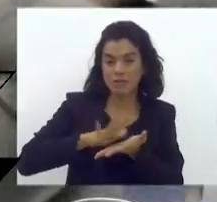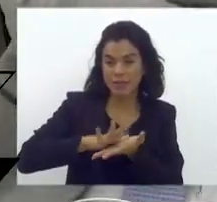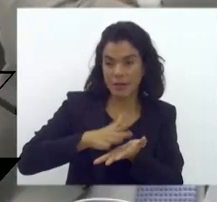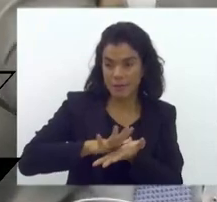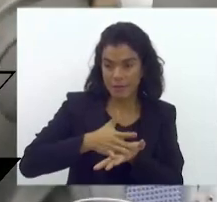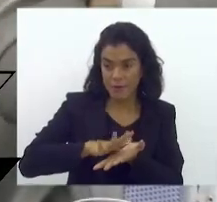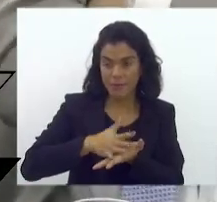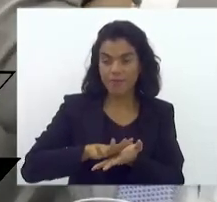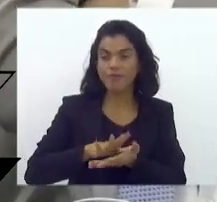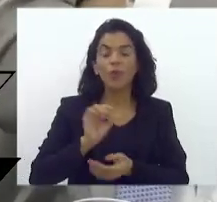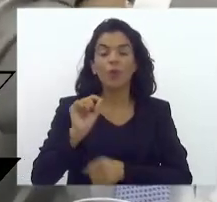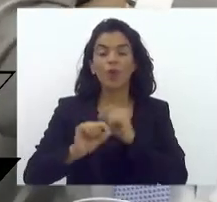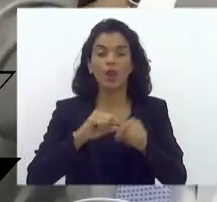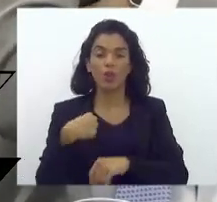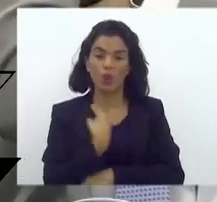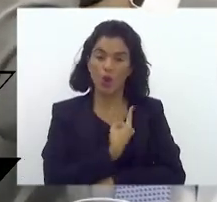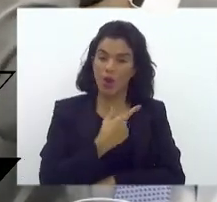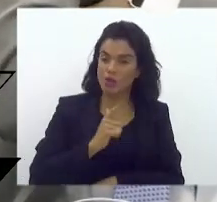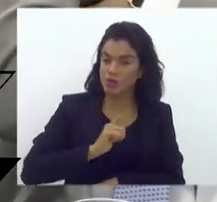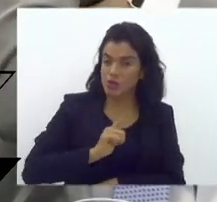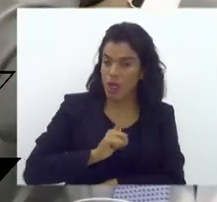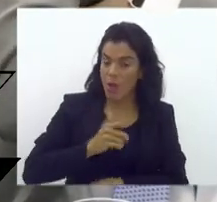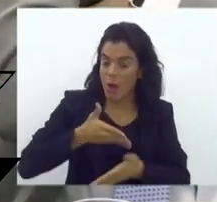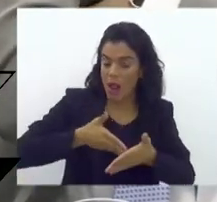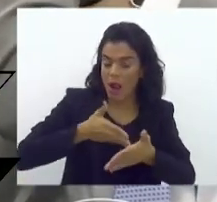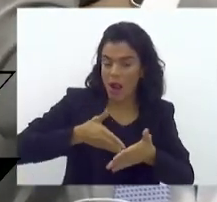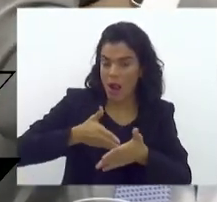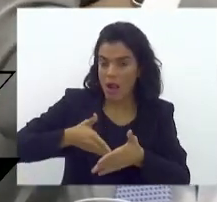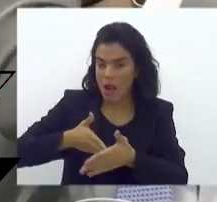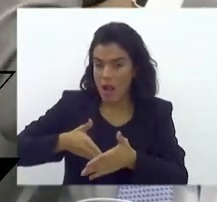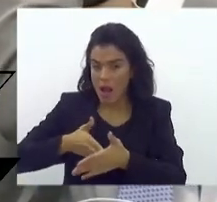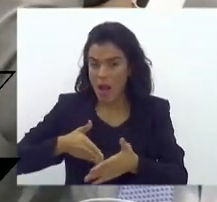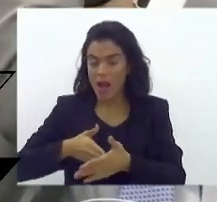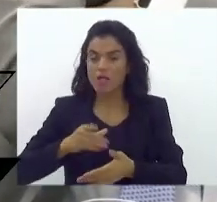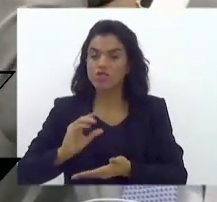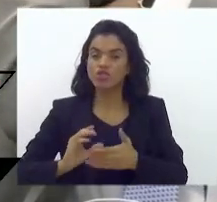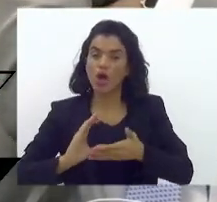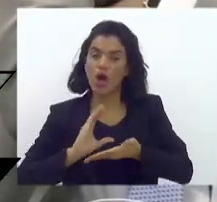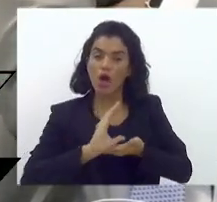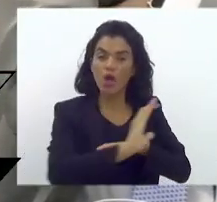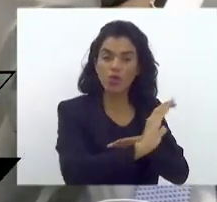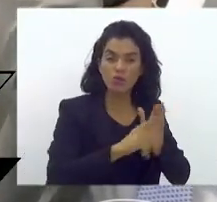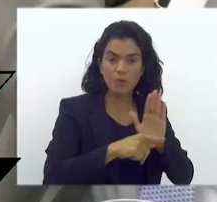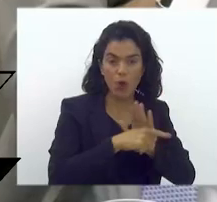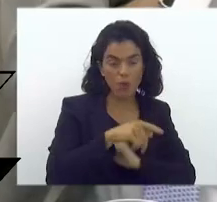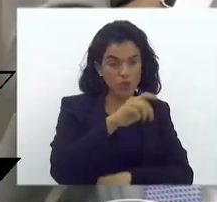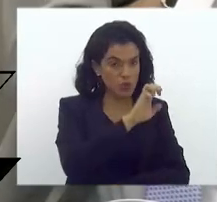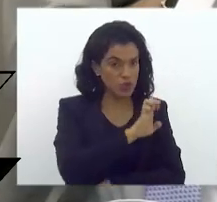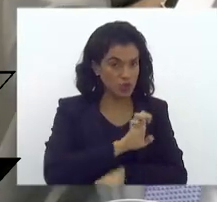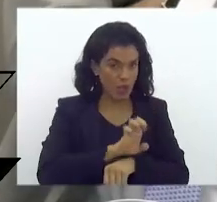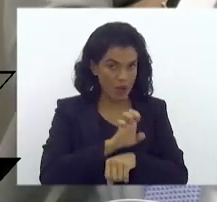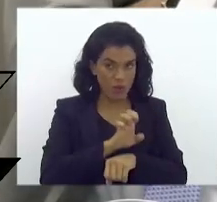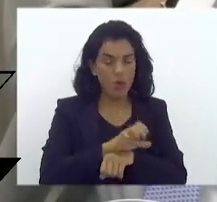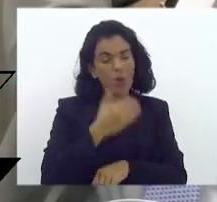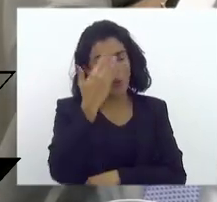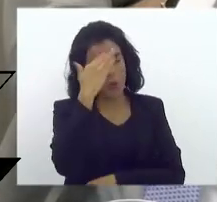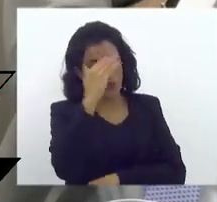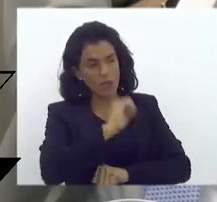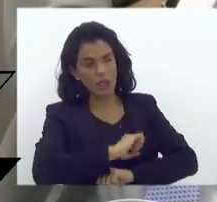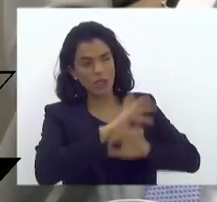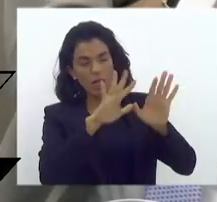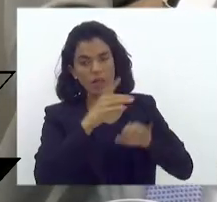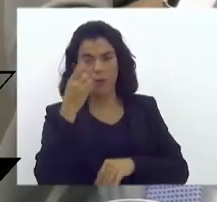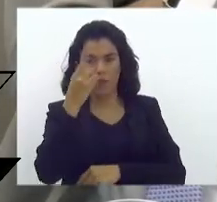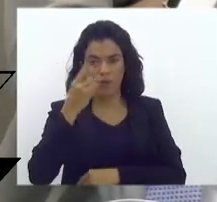parece que nós estamos restringindo que só venha recurso do Estado. Eu entendi o que a deputada Verônica falou.